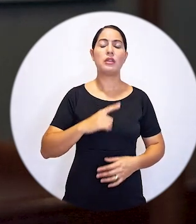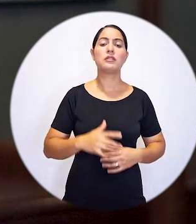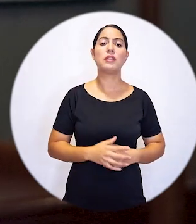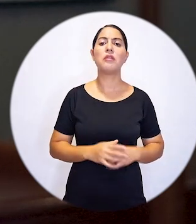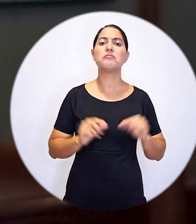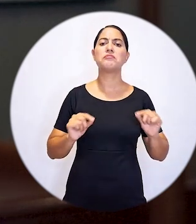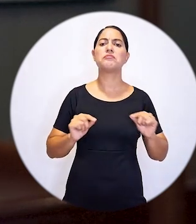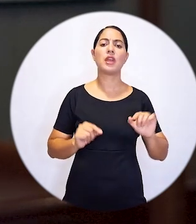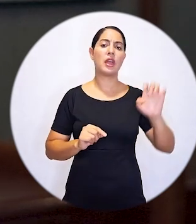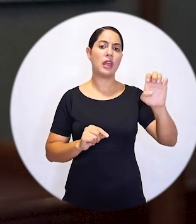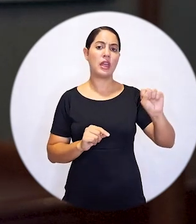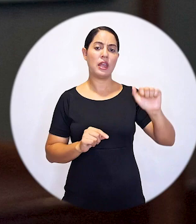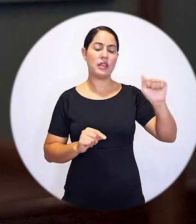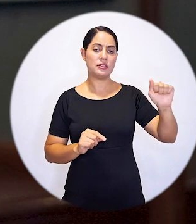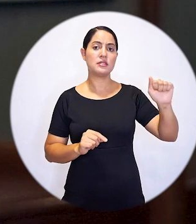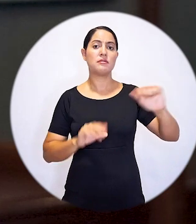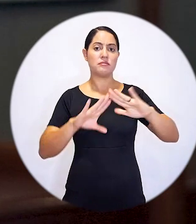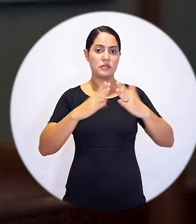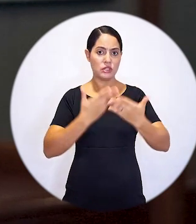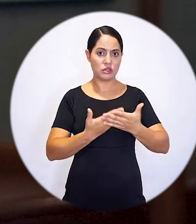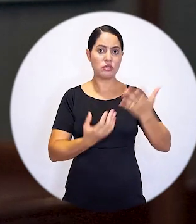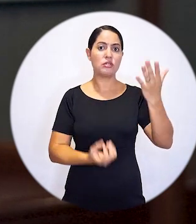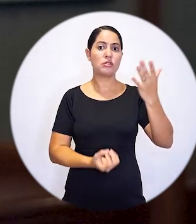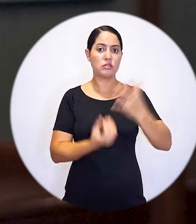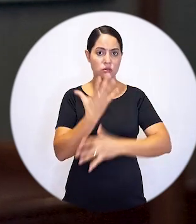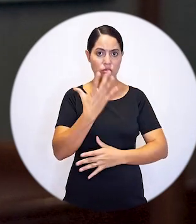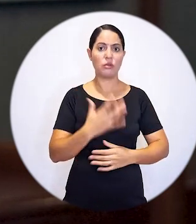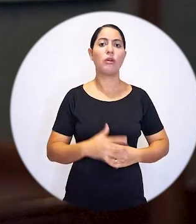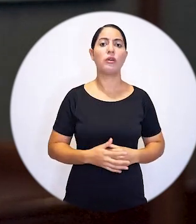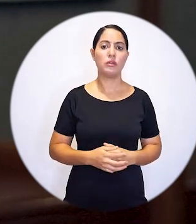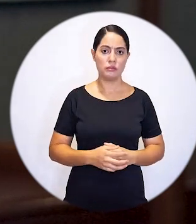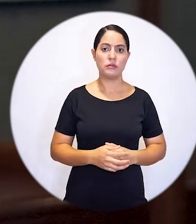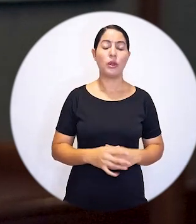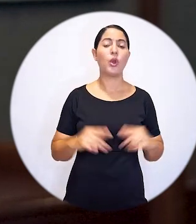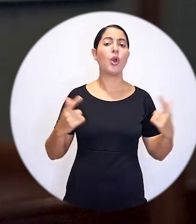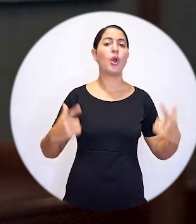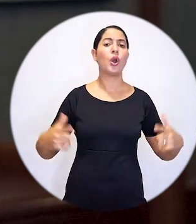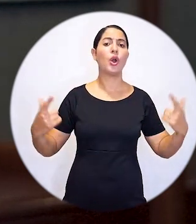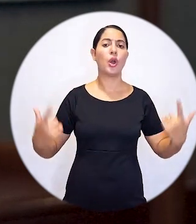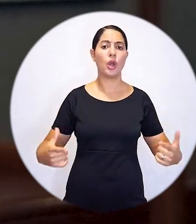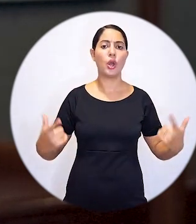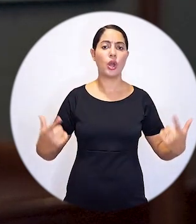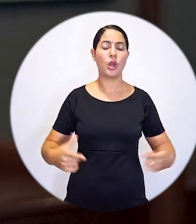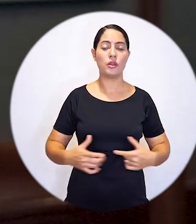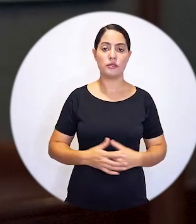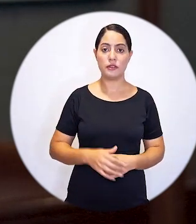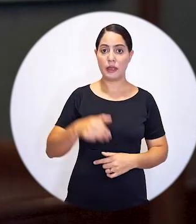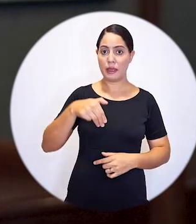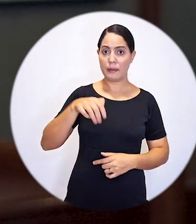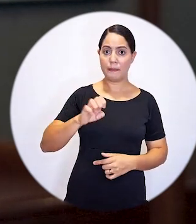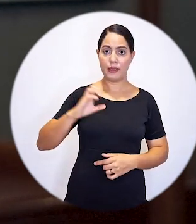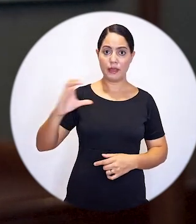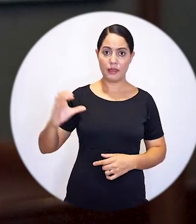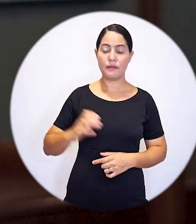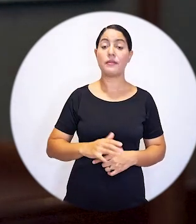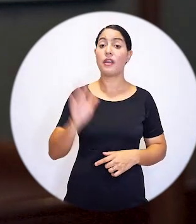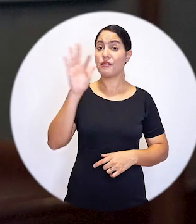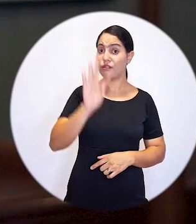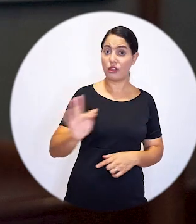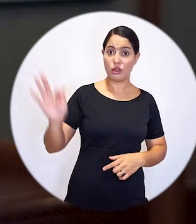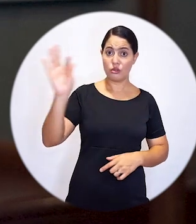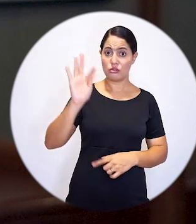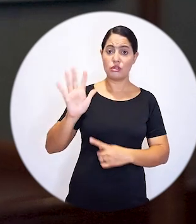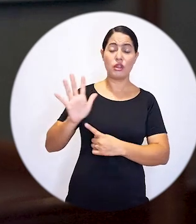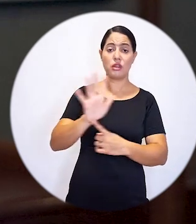Faculdade Escola Superior de Advocacia da OAB Nacional. Com o credenciamento da ESA Nacional no MEC, a